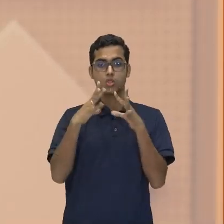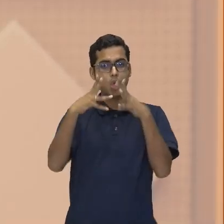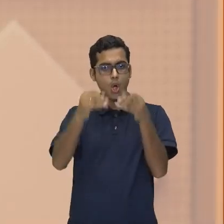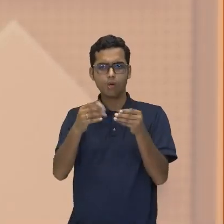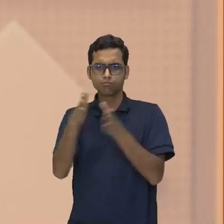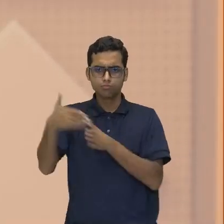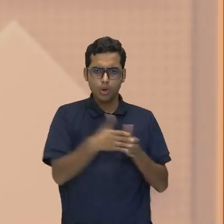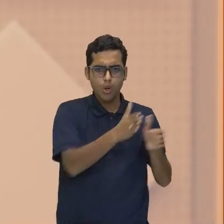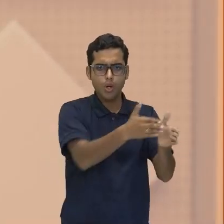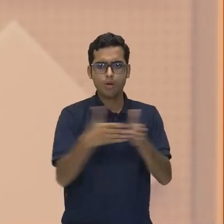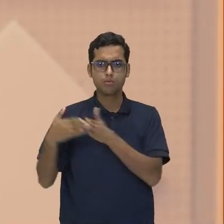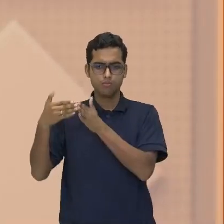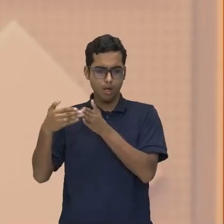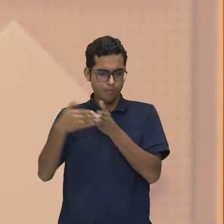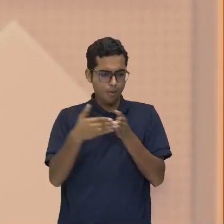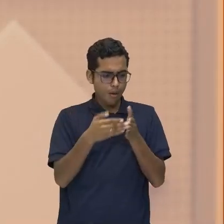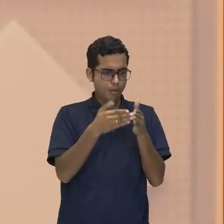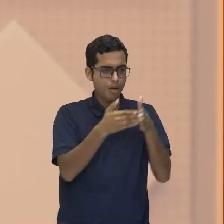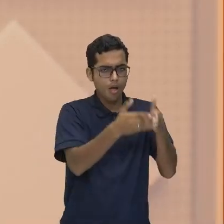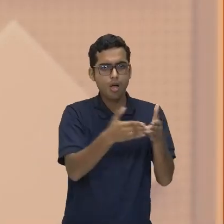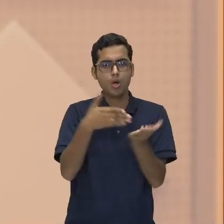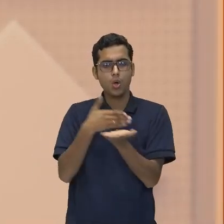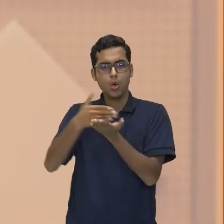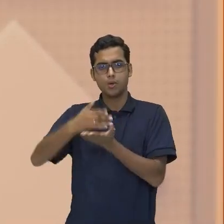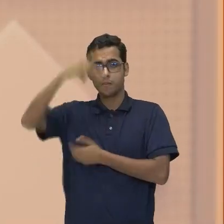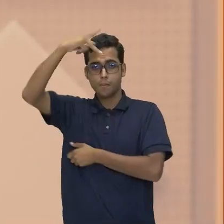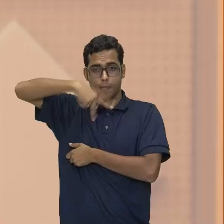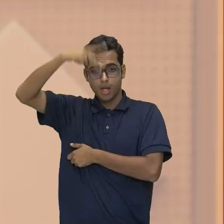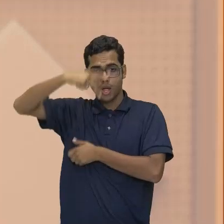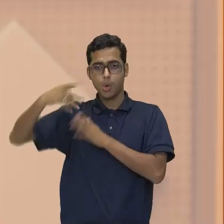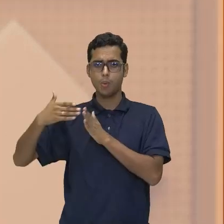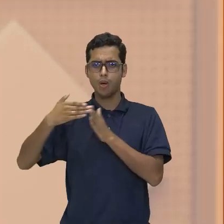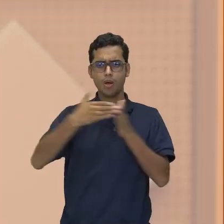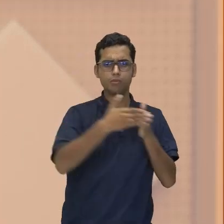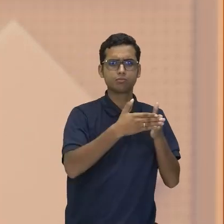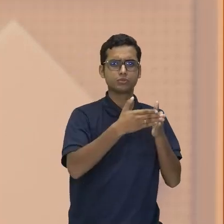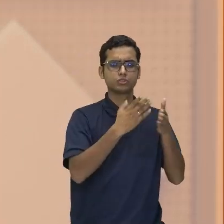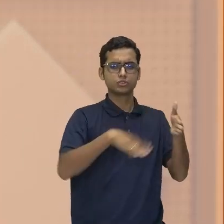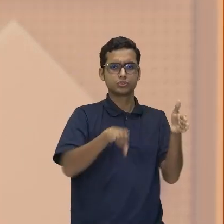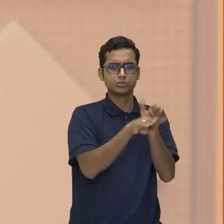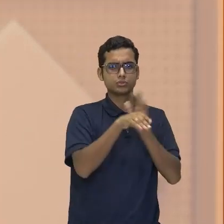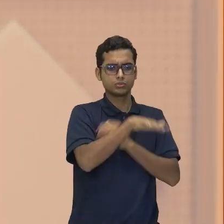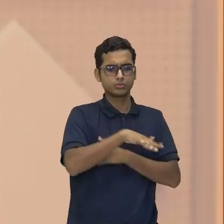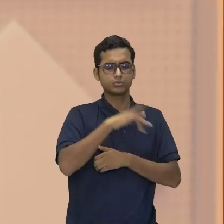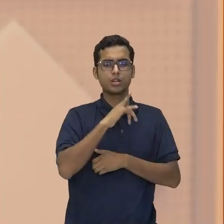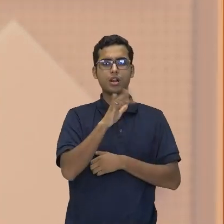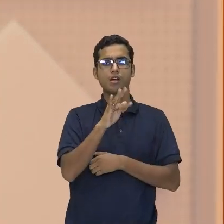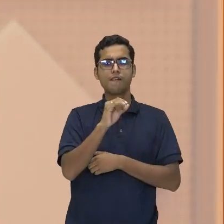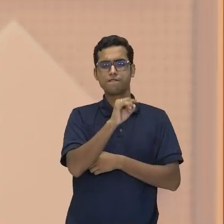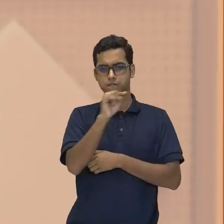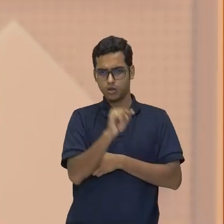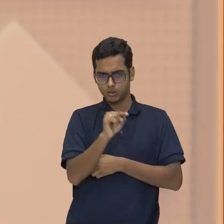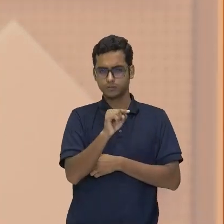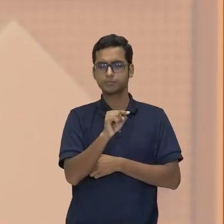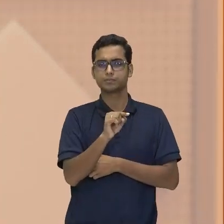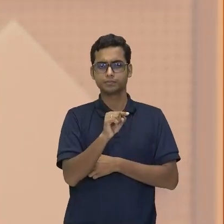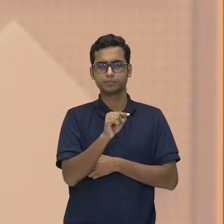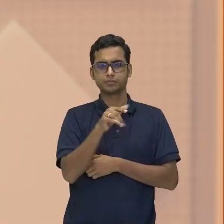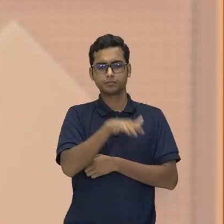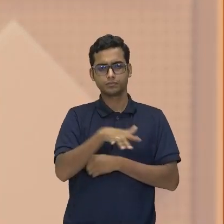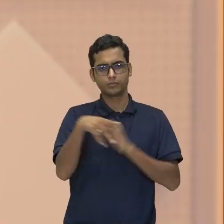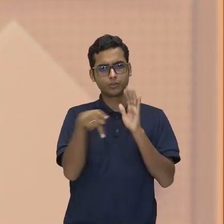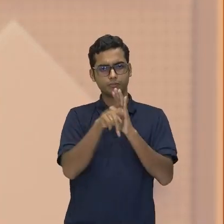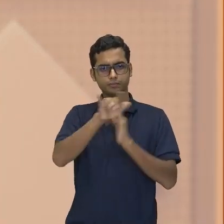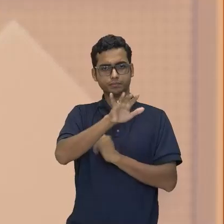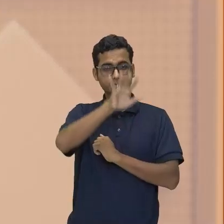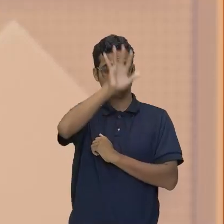ali na nascente no Peru e vai até a sua foz. A partir do século XVII, bandeirantes vão